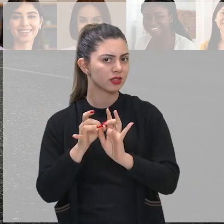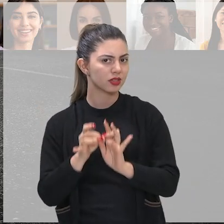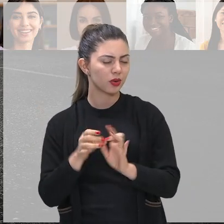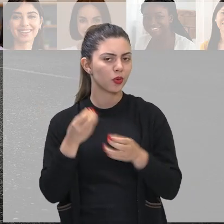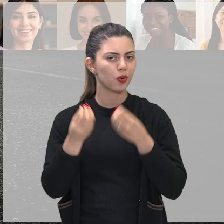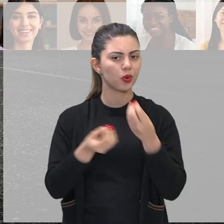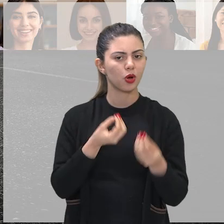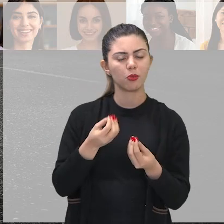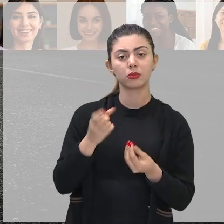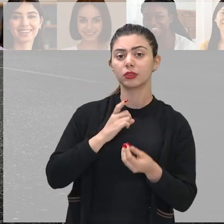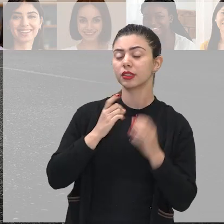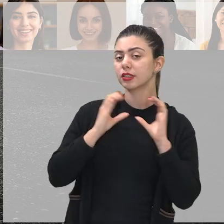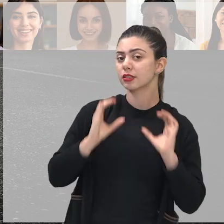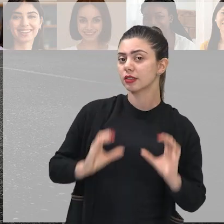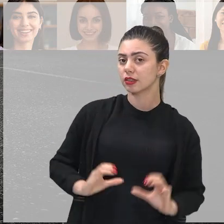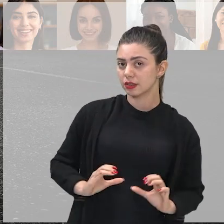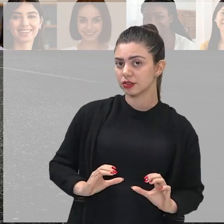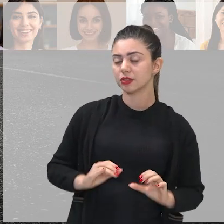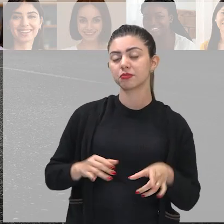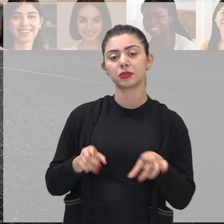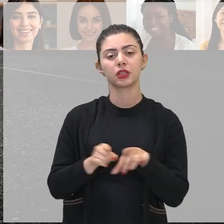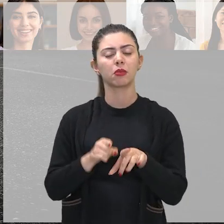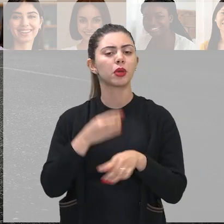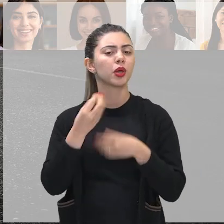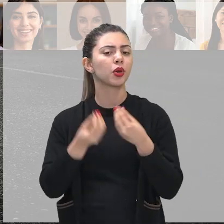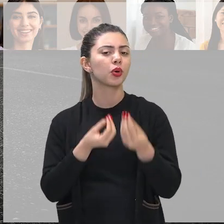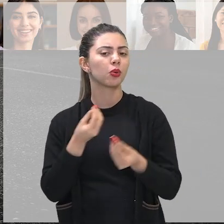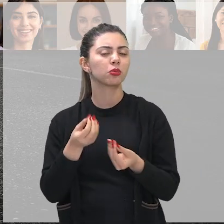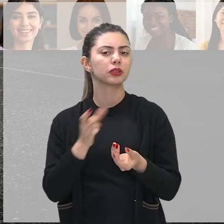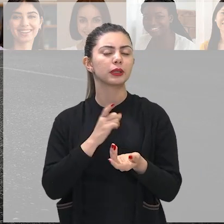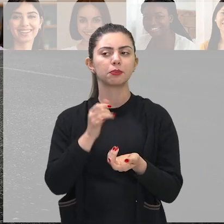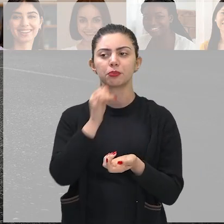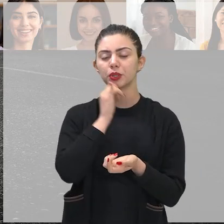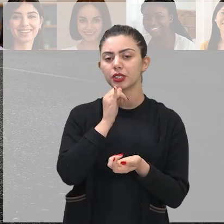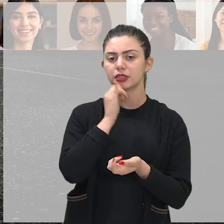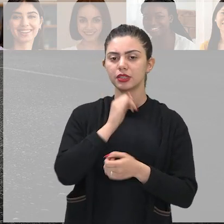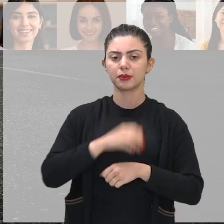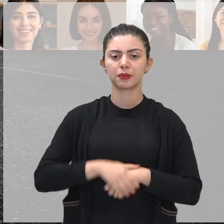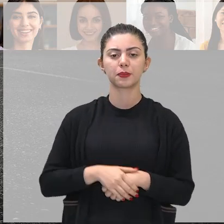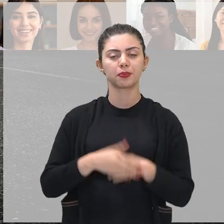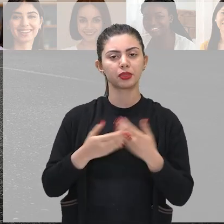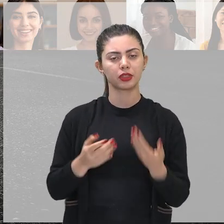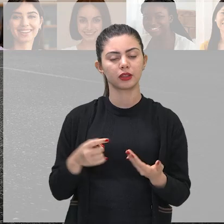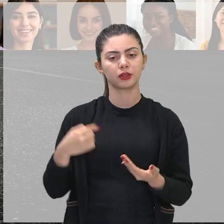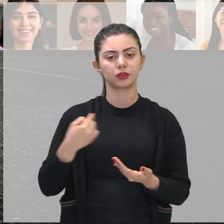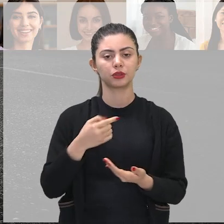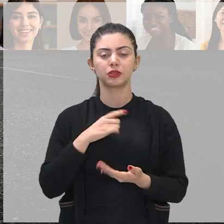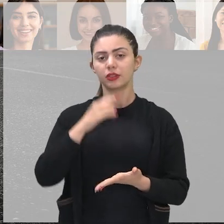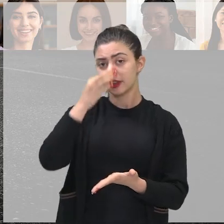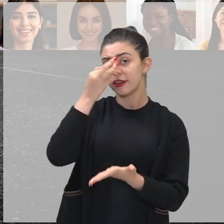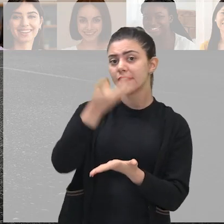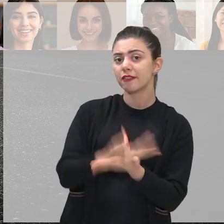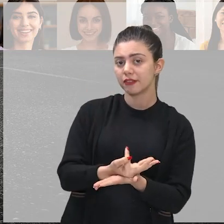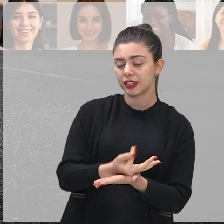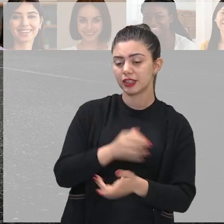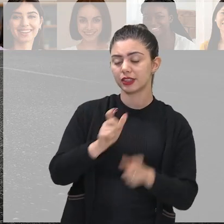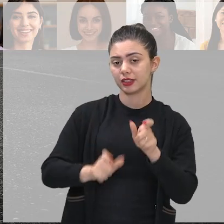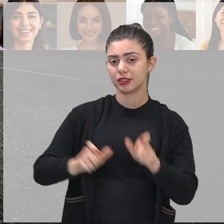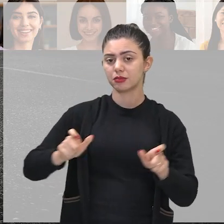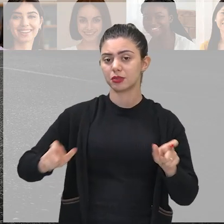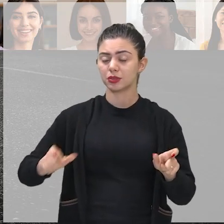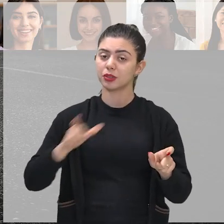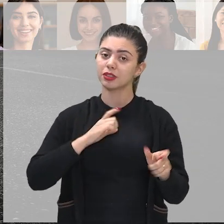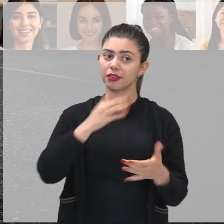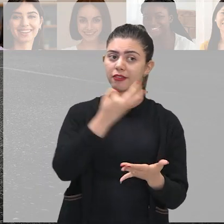a dimensão da cidadania? E também como é que isso se conecta com o exercício da fé das pessoas que